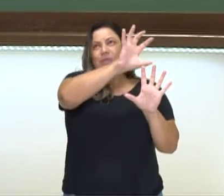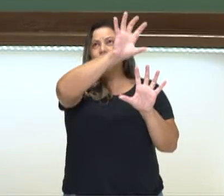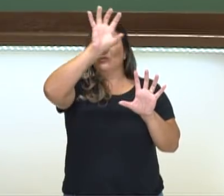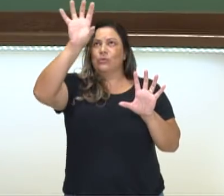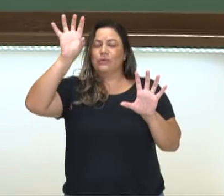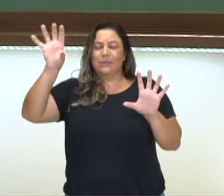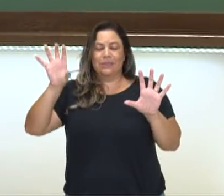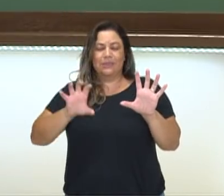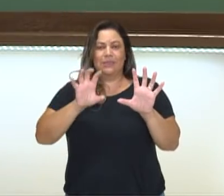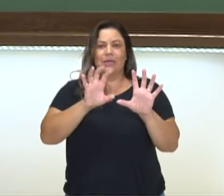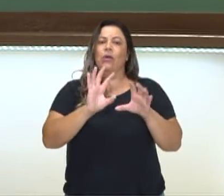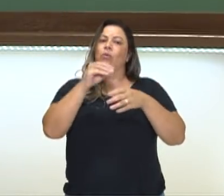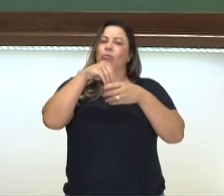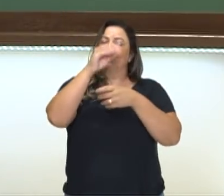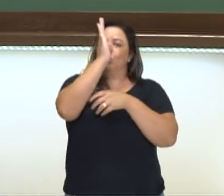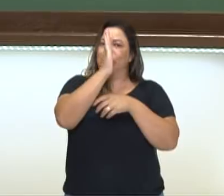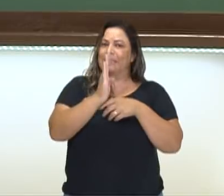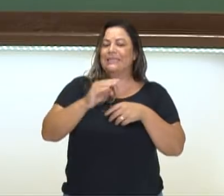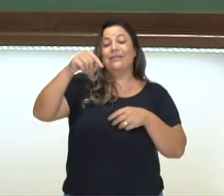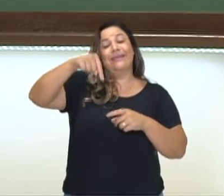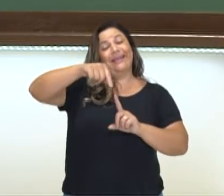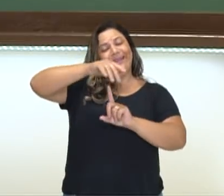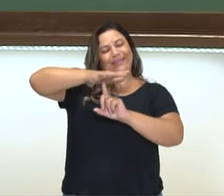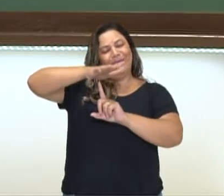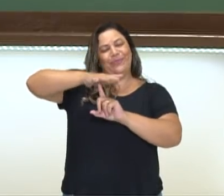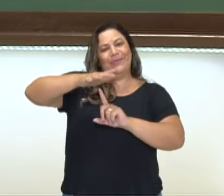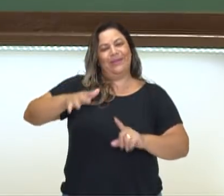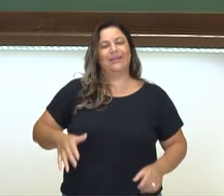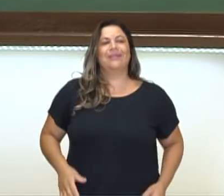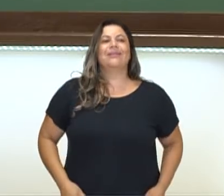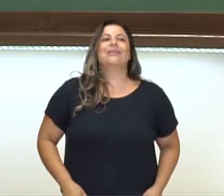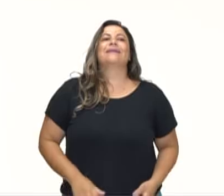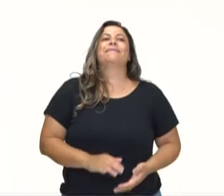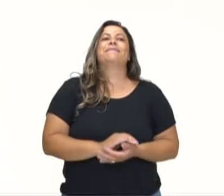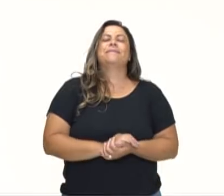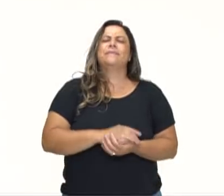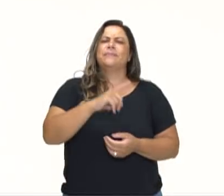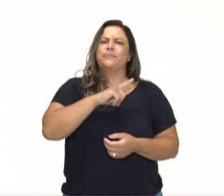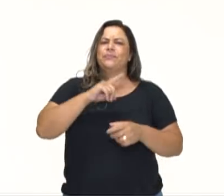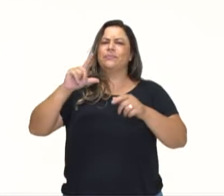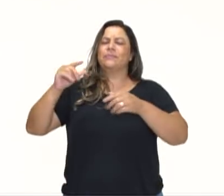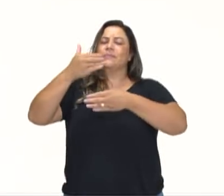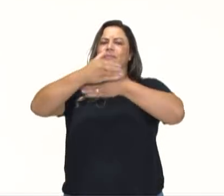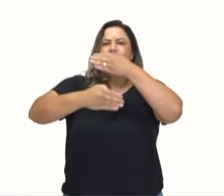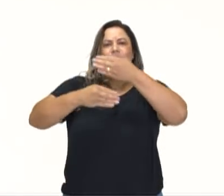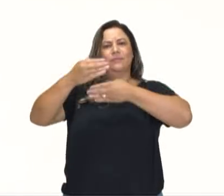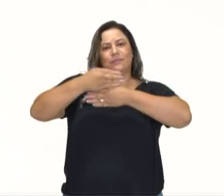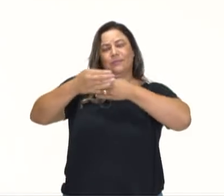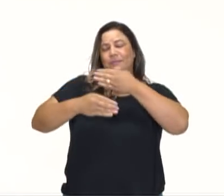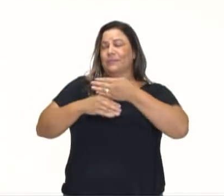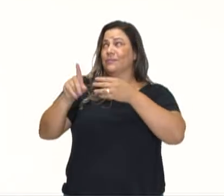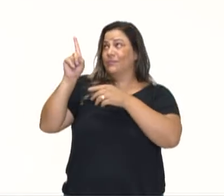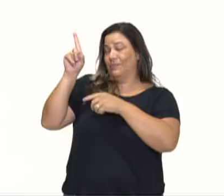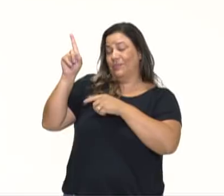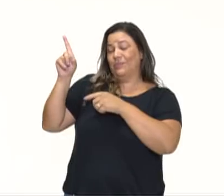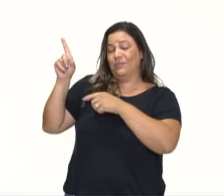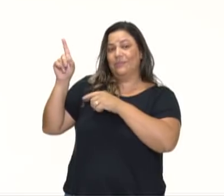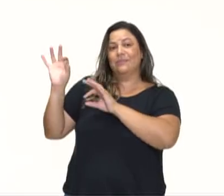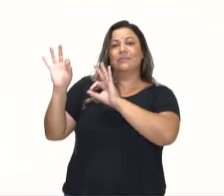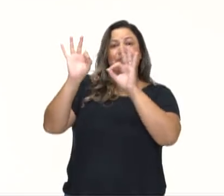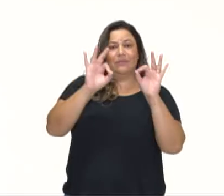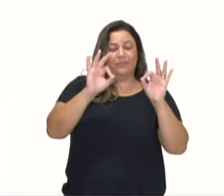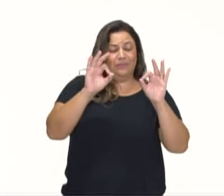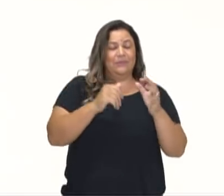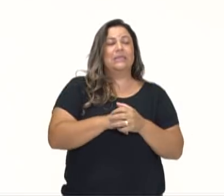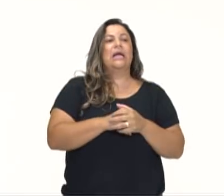caso aqui do lindo Paraná. Aqui temos uma imagem bem bacana do folclore brasileiro.